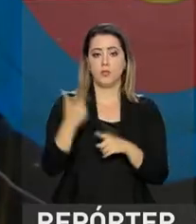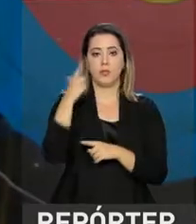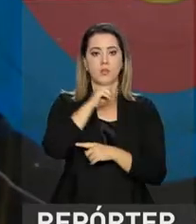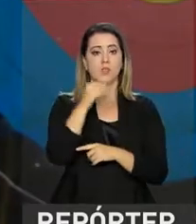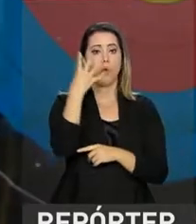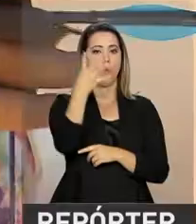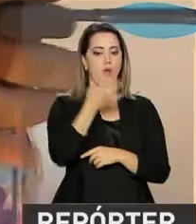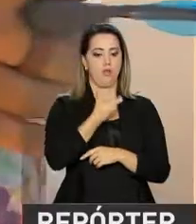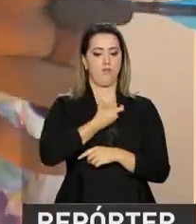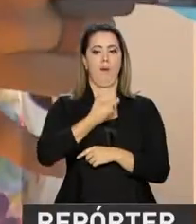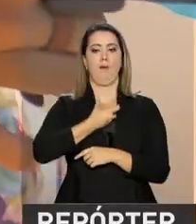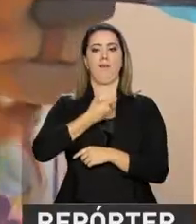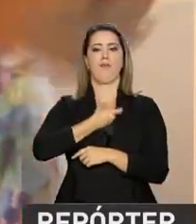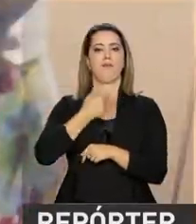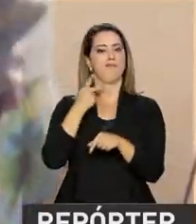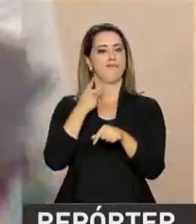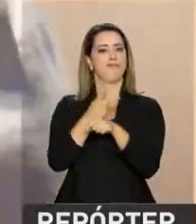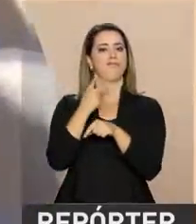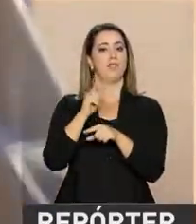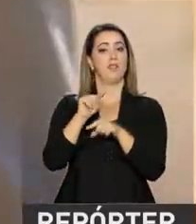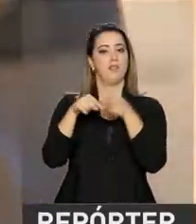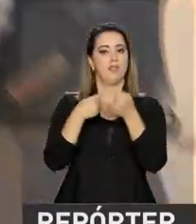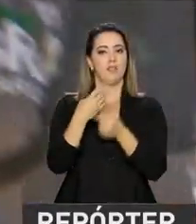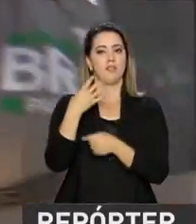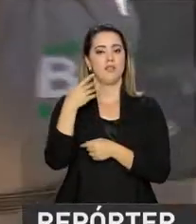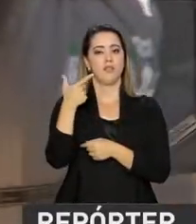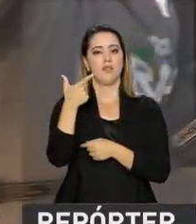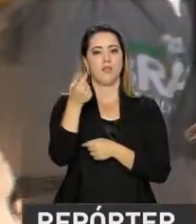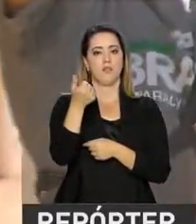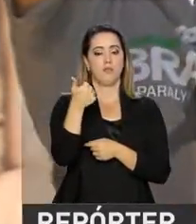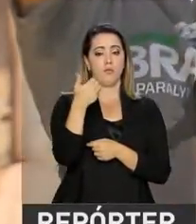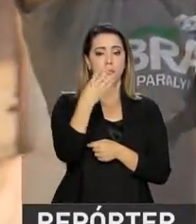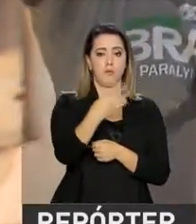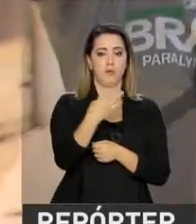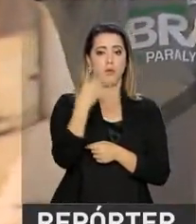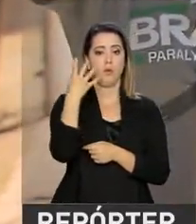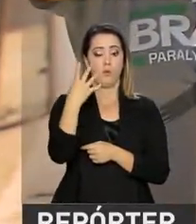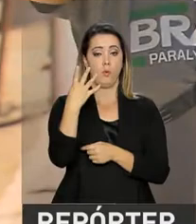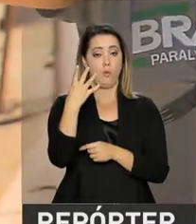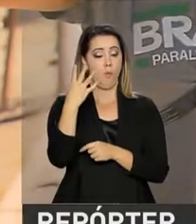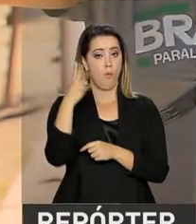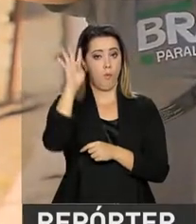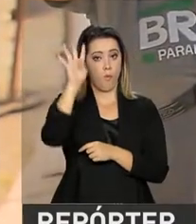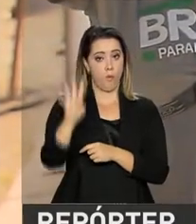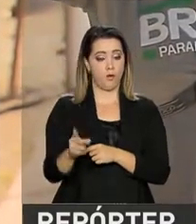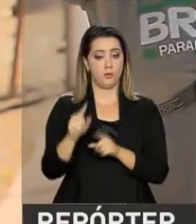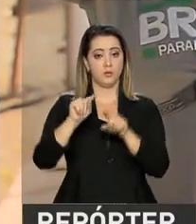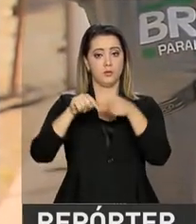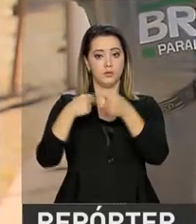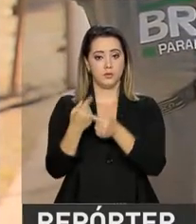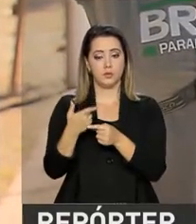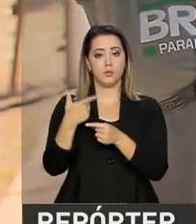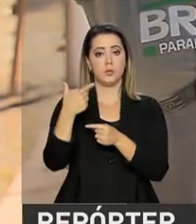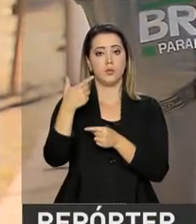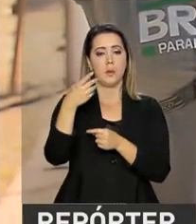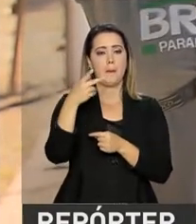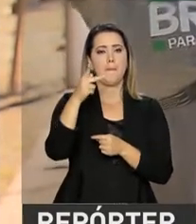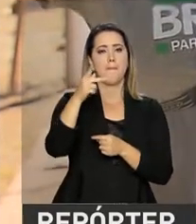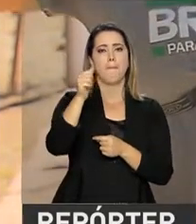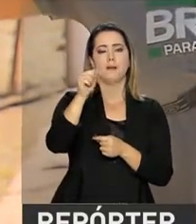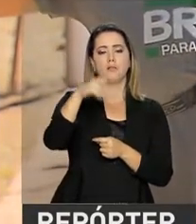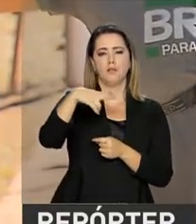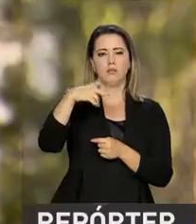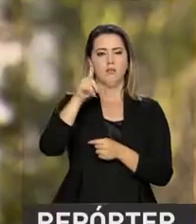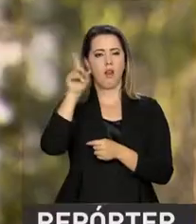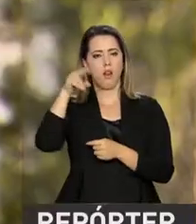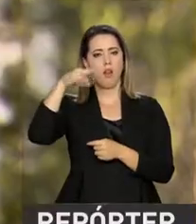4 medalhas de prata. 2014 eu participei do Parapan, fiquei em quarto lugar. Para 2015 participar do Parapan Geral de Toronto.